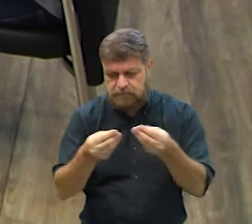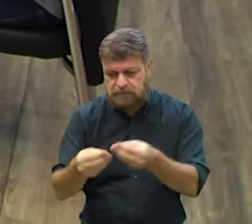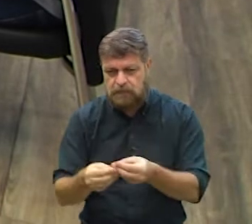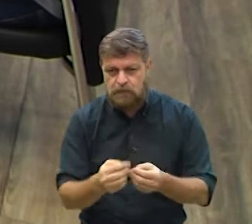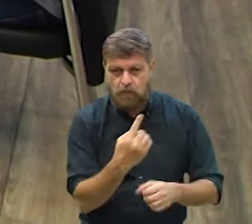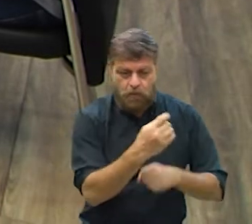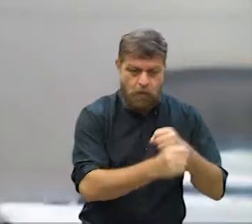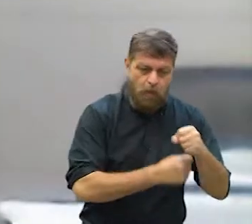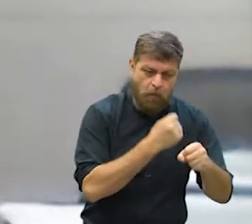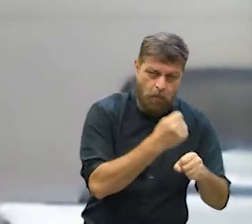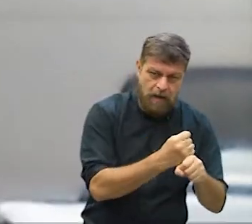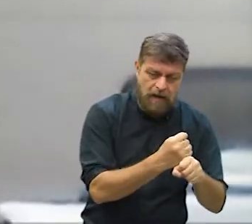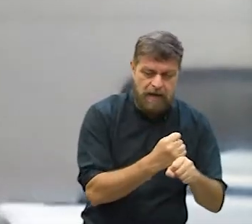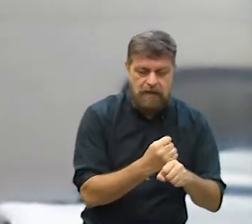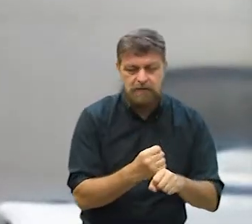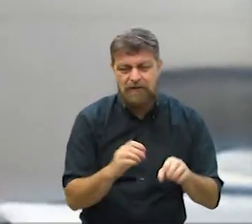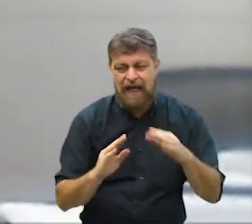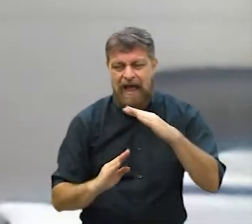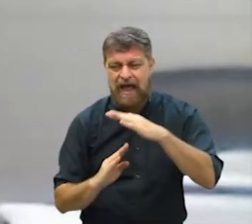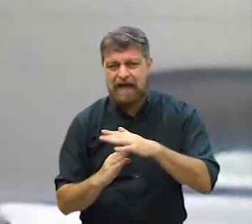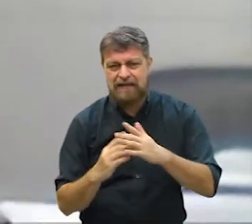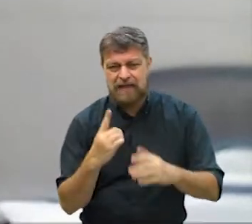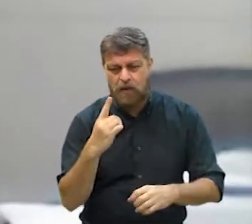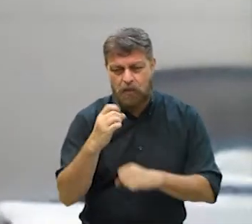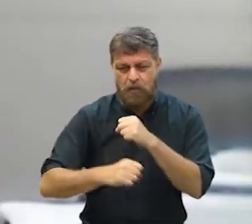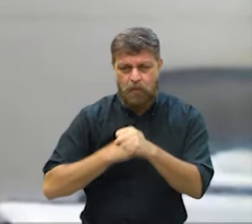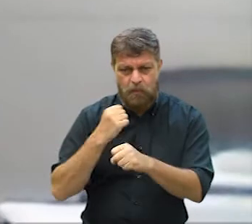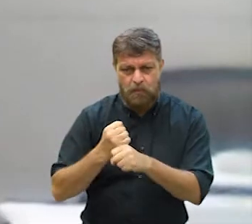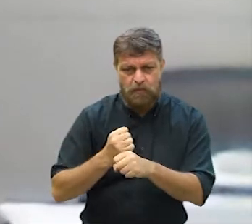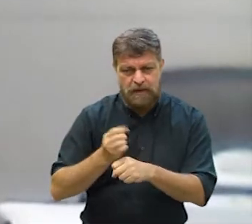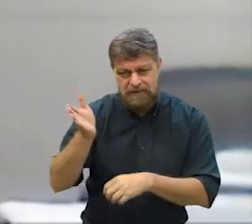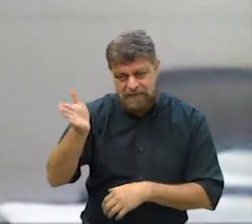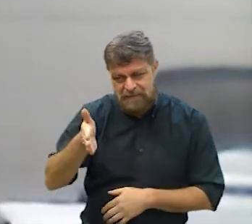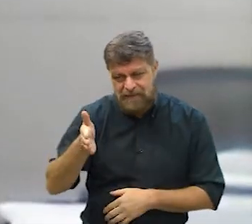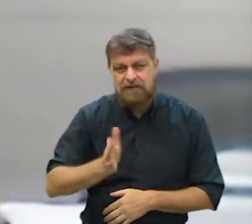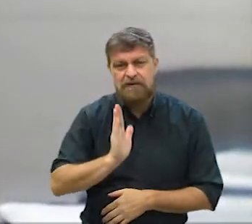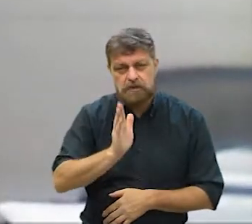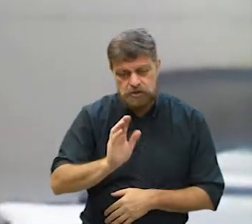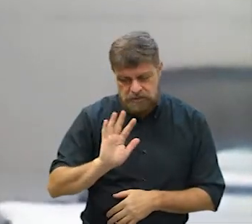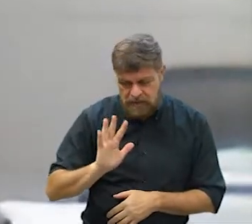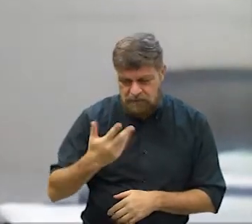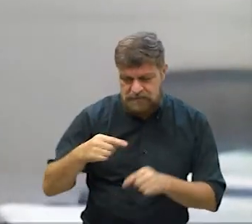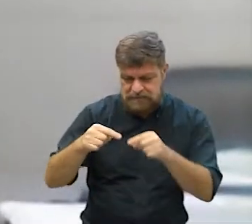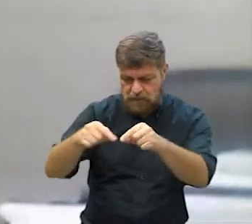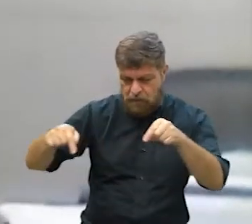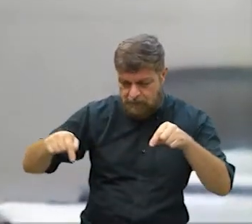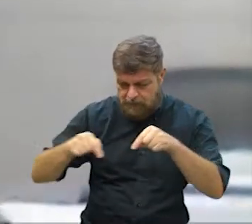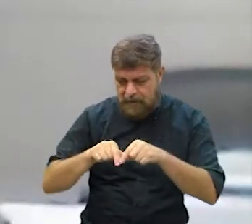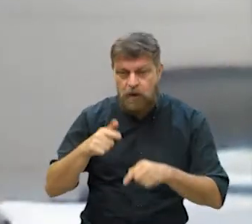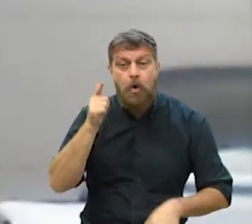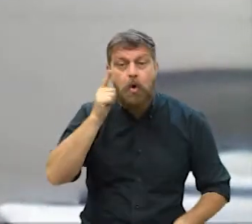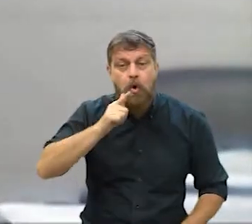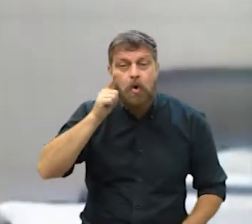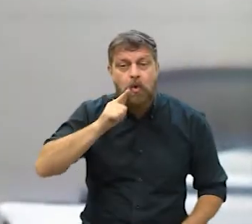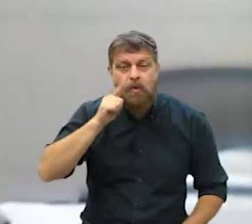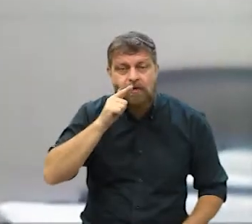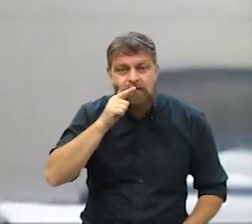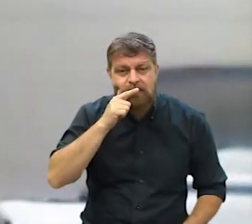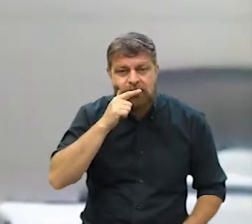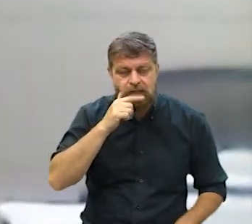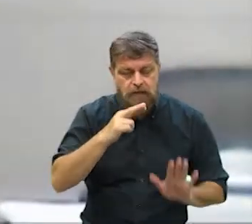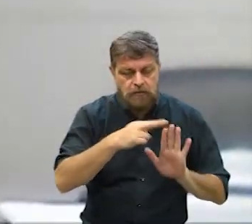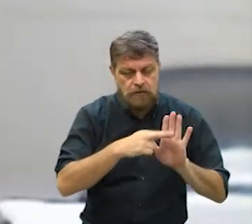18 meses. Já houve situações aí de 10 meses, depende da complexidade, da realidade da área,